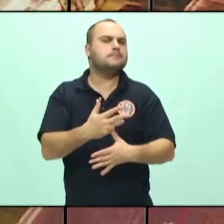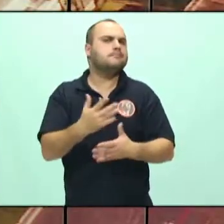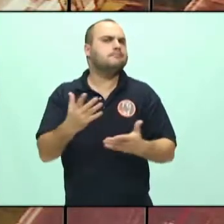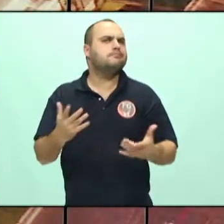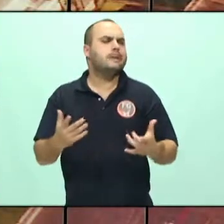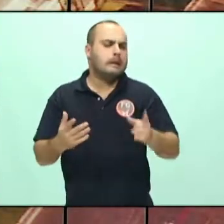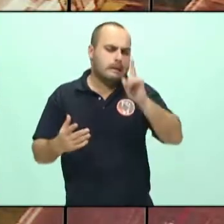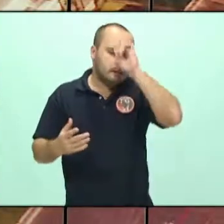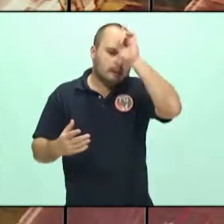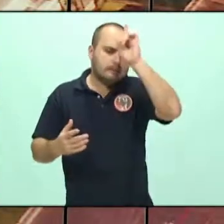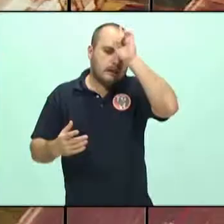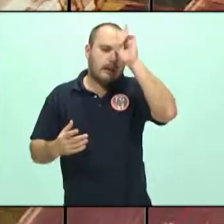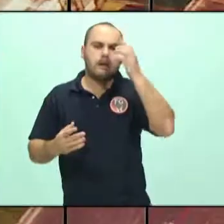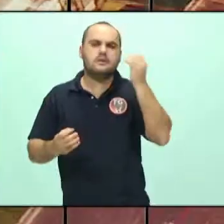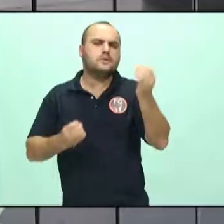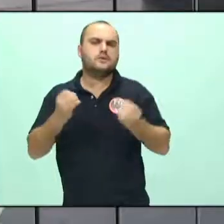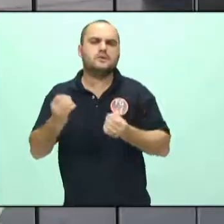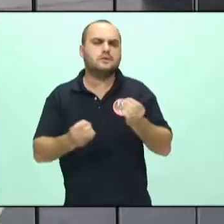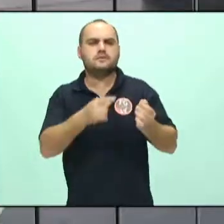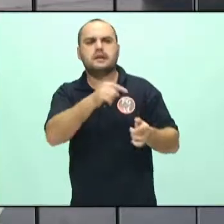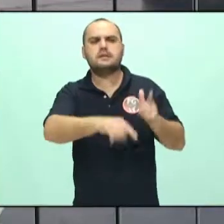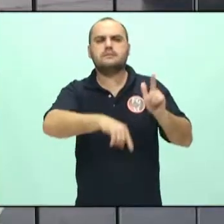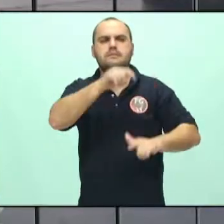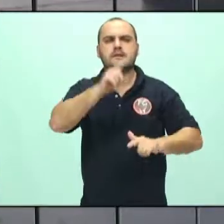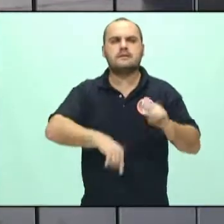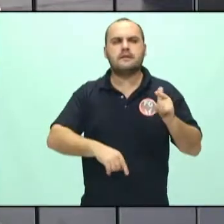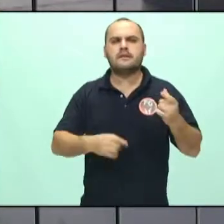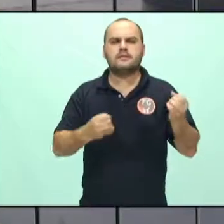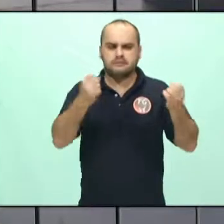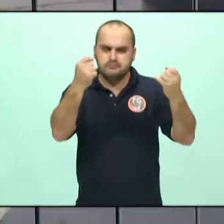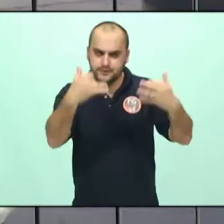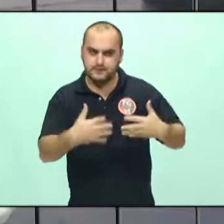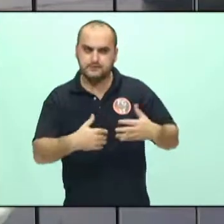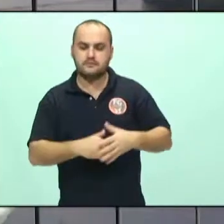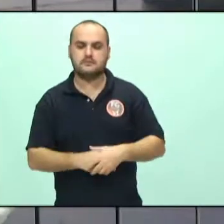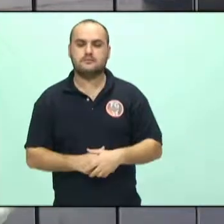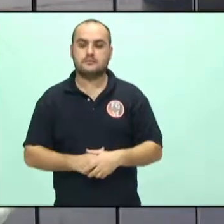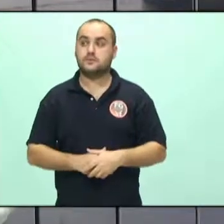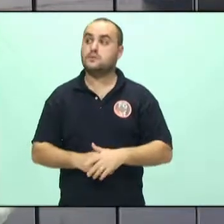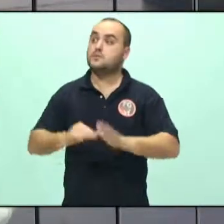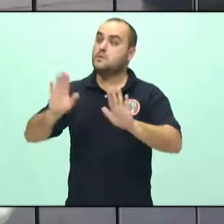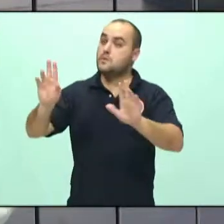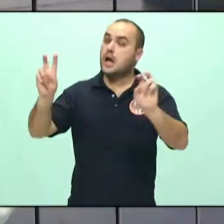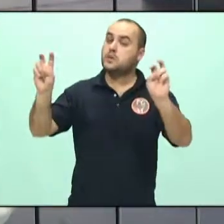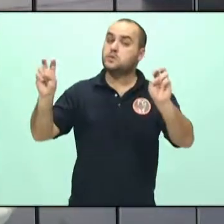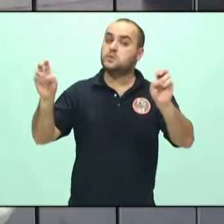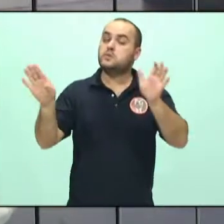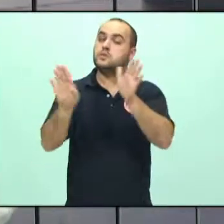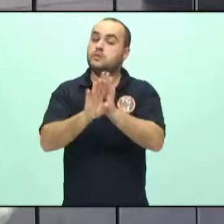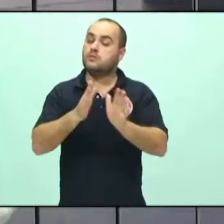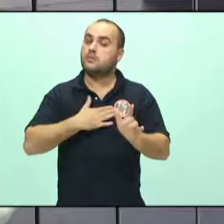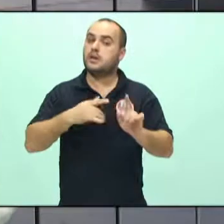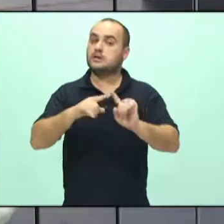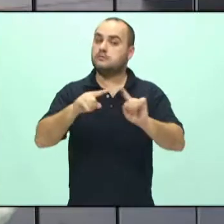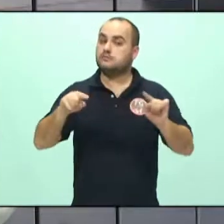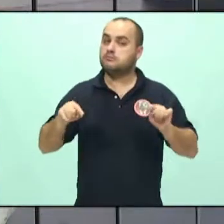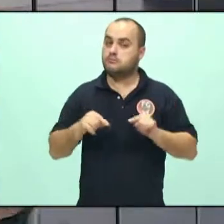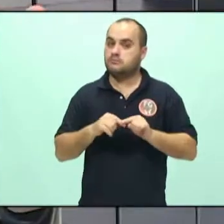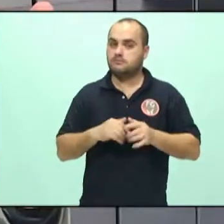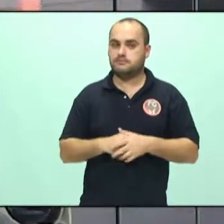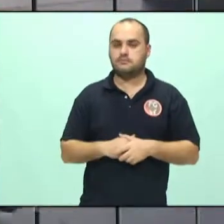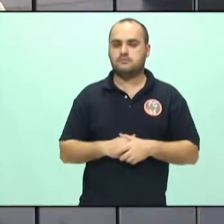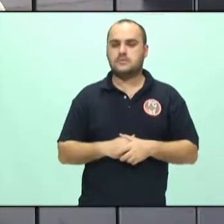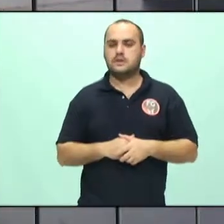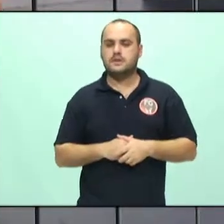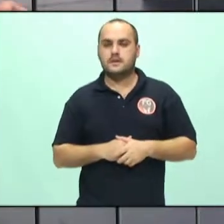ideia? Sim. Como é que o senhor trouxe essa matéria à baila? Outro assunto que chega no gabinete, porque daí chegou no gabinete e disse, poxa, as